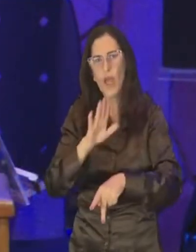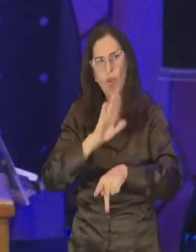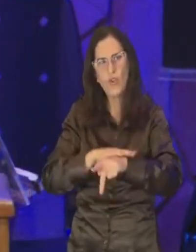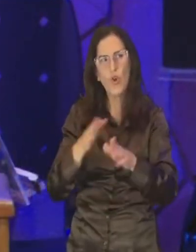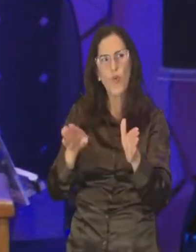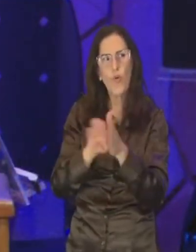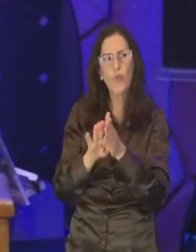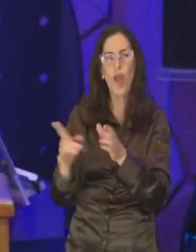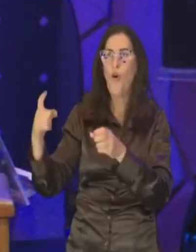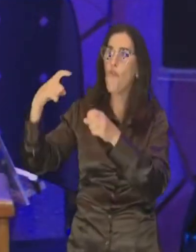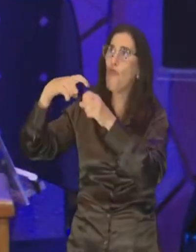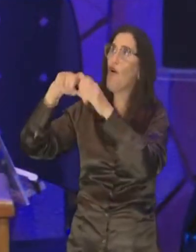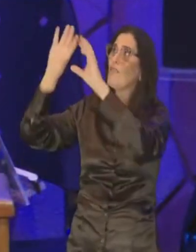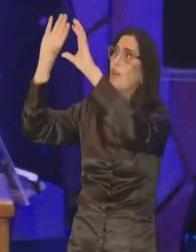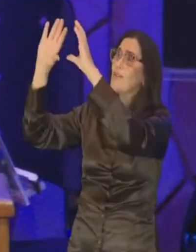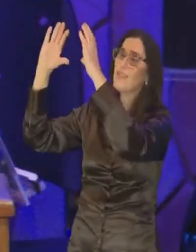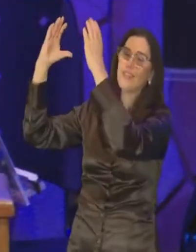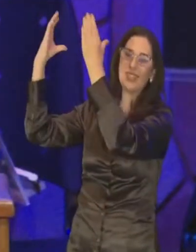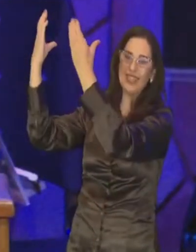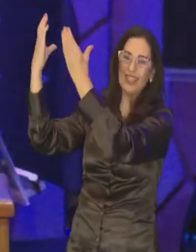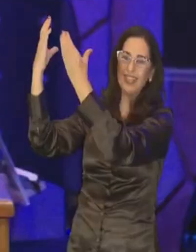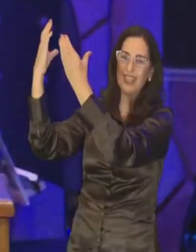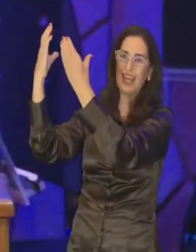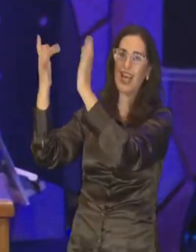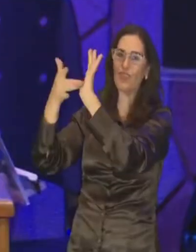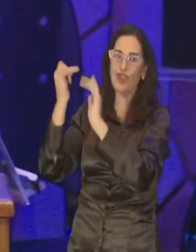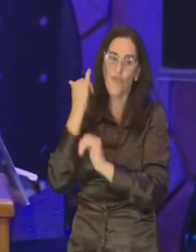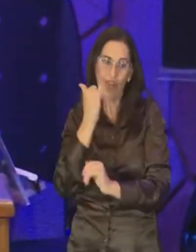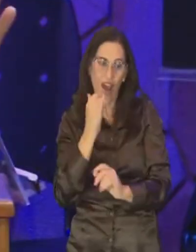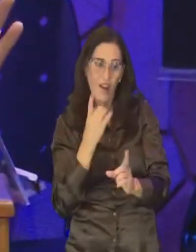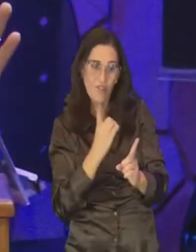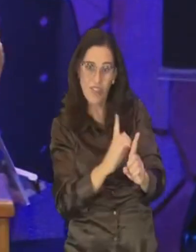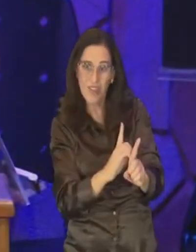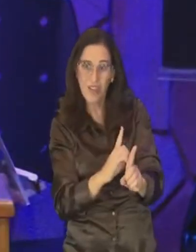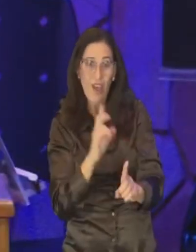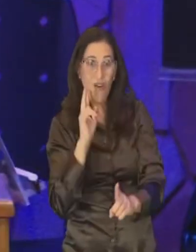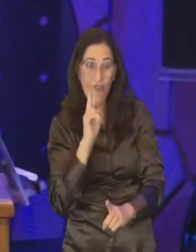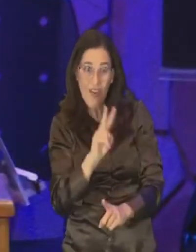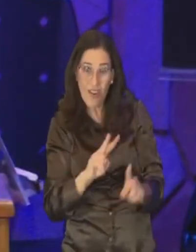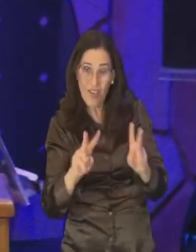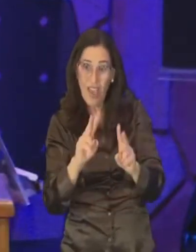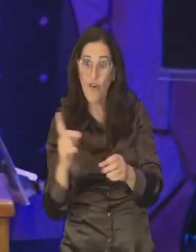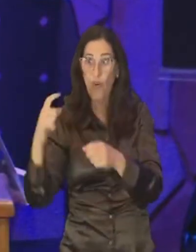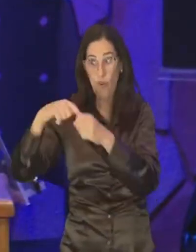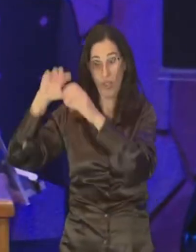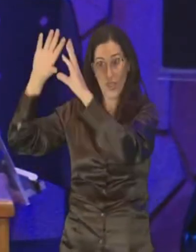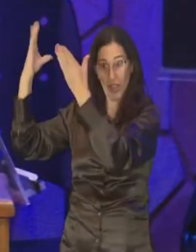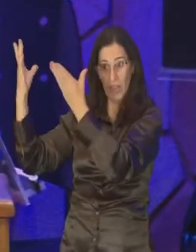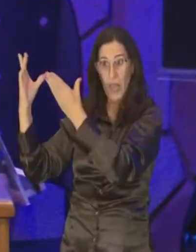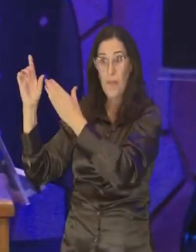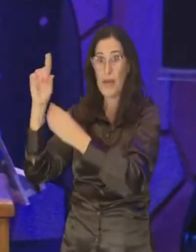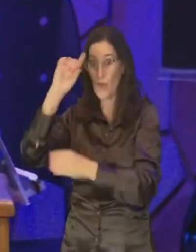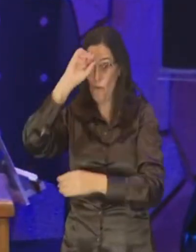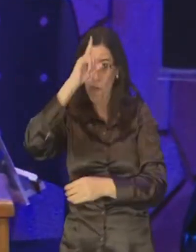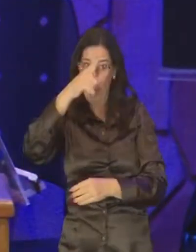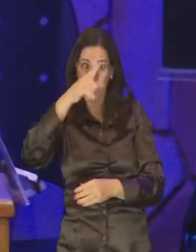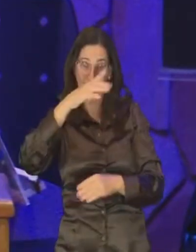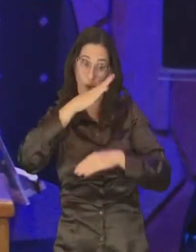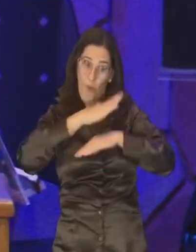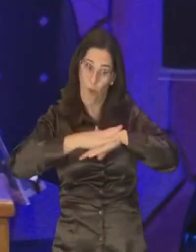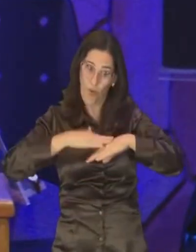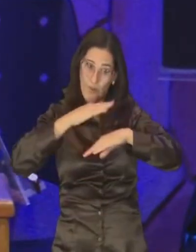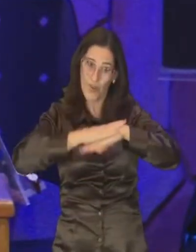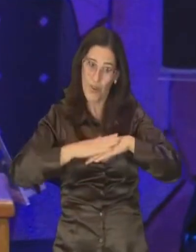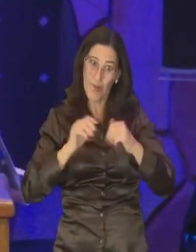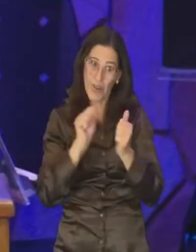de voltar aos céus, Ele diz aos seus discípulos: olha, eu estou voltando aos céus, mas eu vou enviar o Consolador para